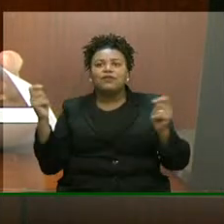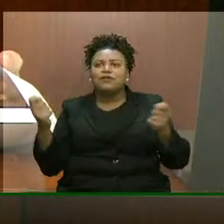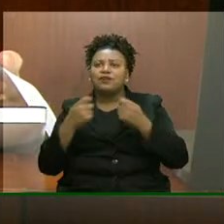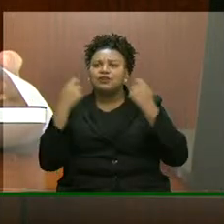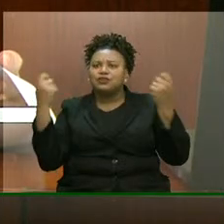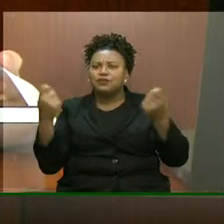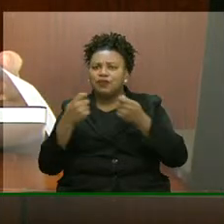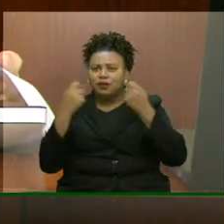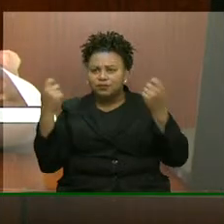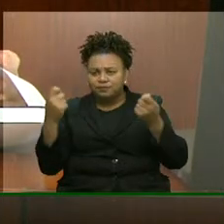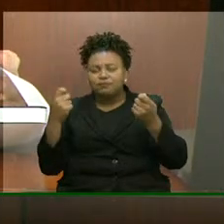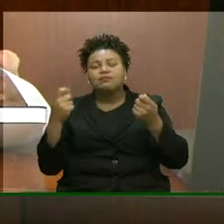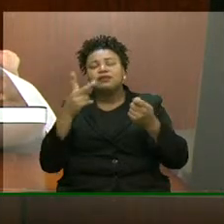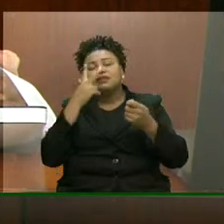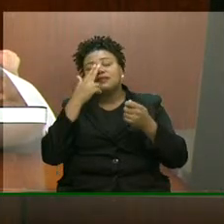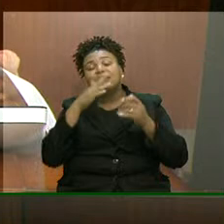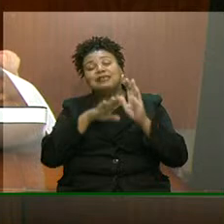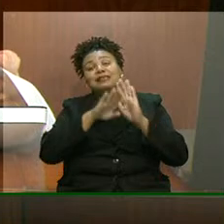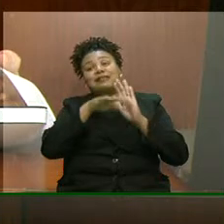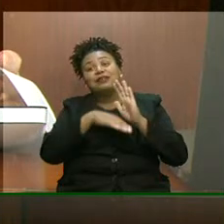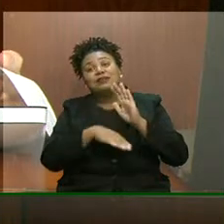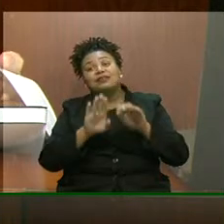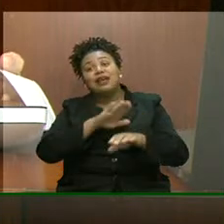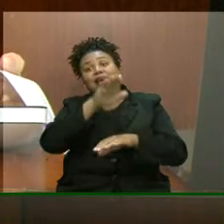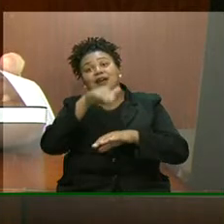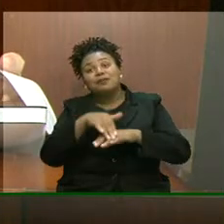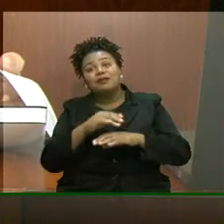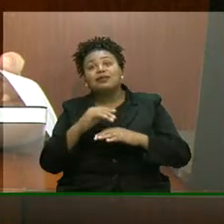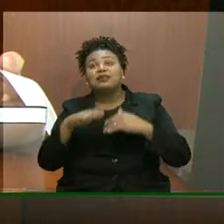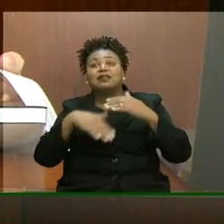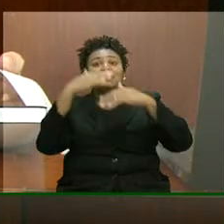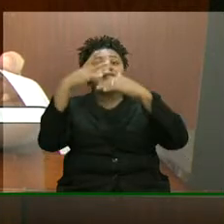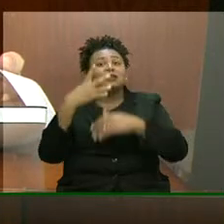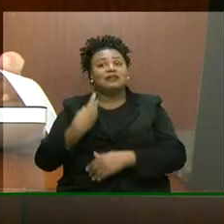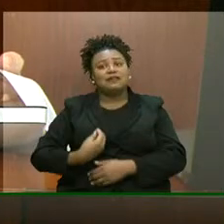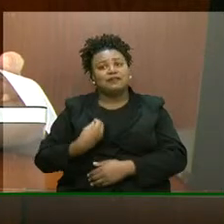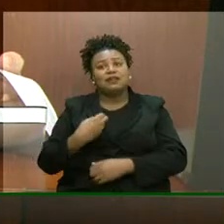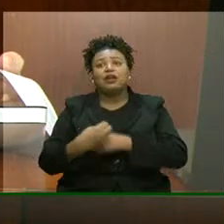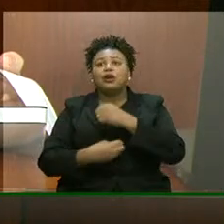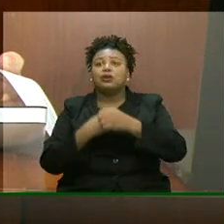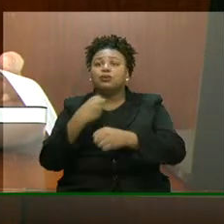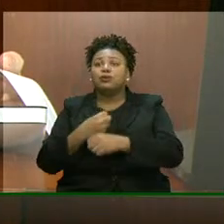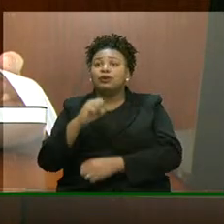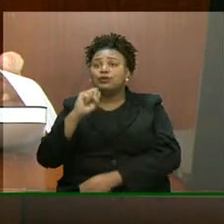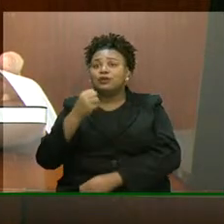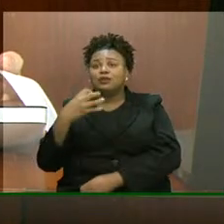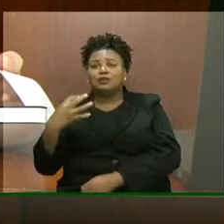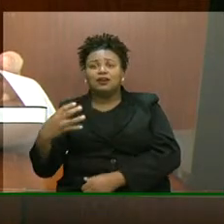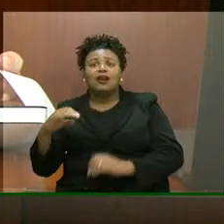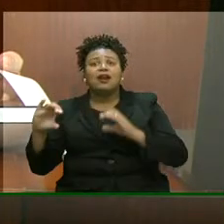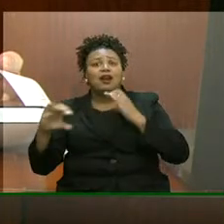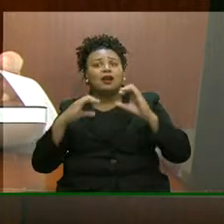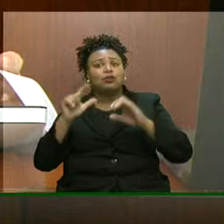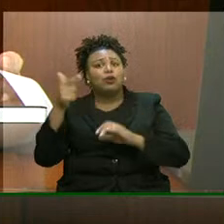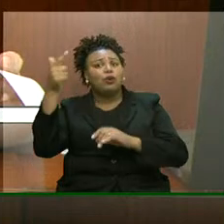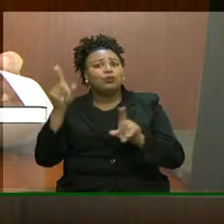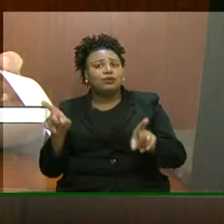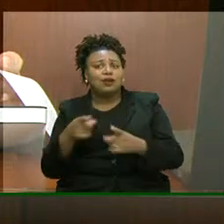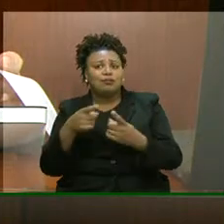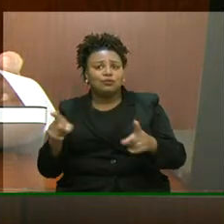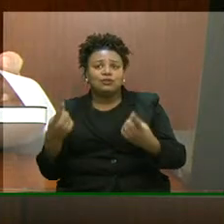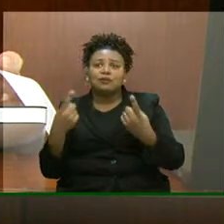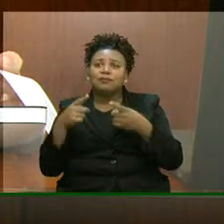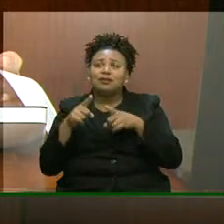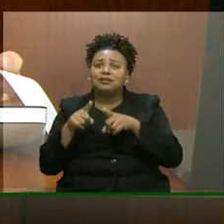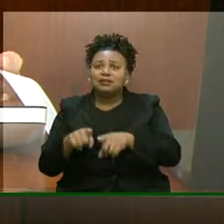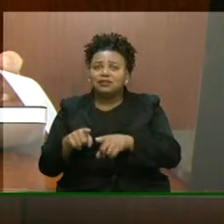letra diz, aspas, descendo a serra para subir na vida, fecha aspas. No ano de 84, juntamente com Daniel Torres, interpretou Santa Helena da Serra, obra de sua autoria, em parceria